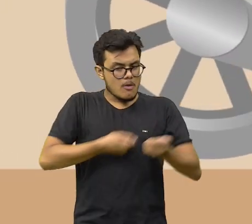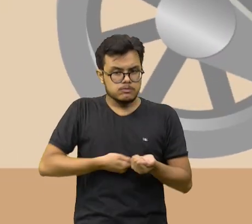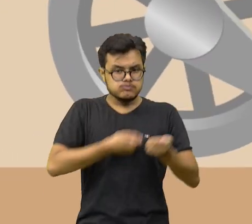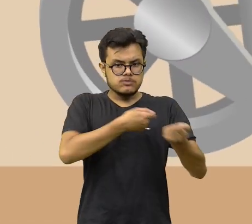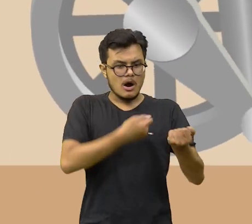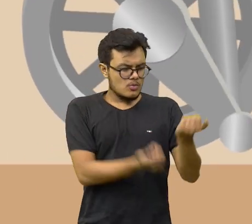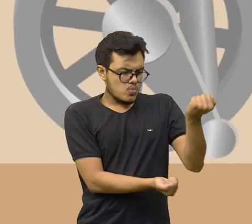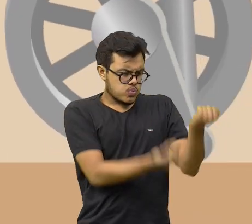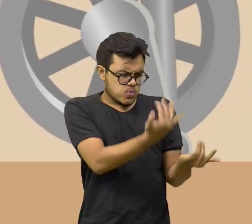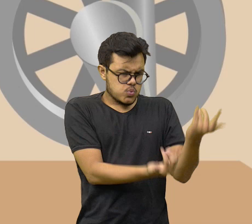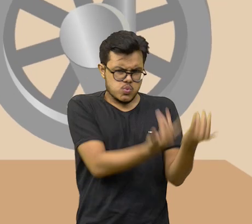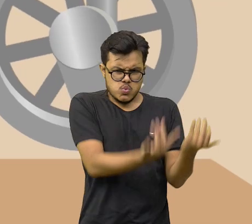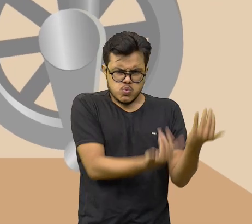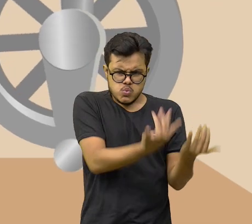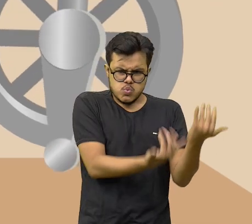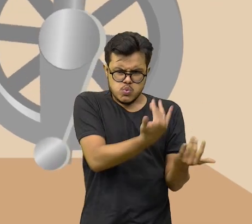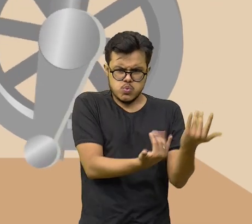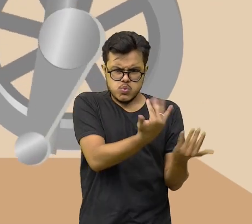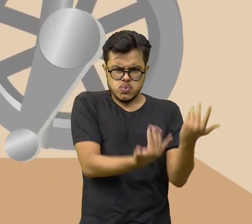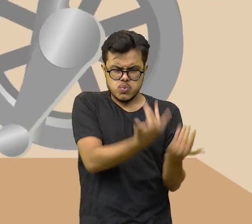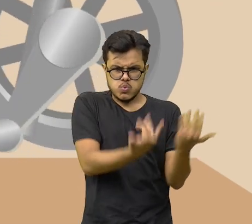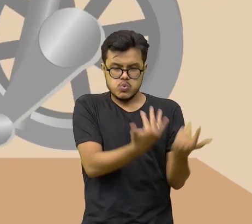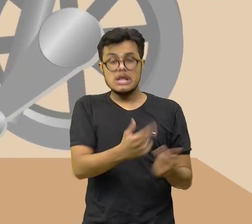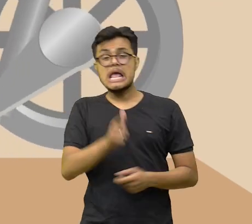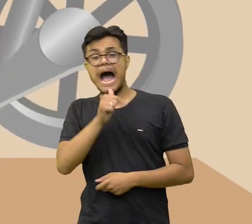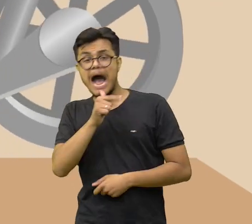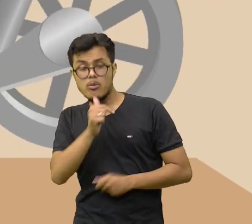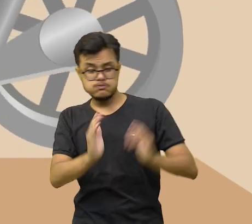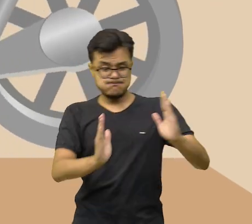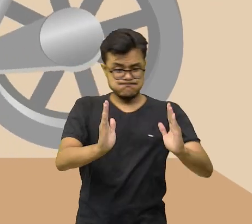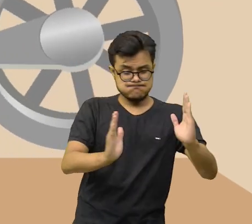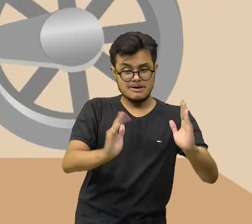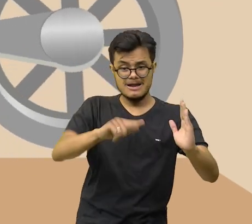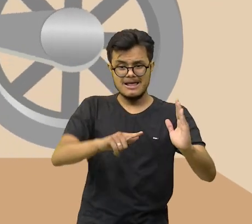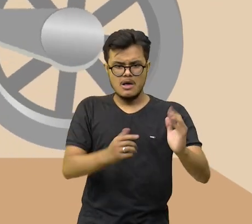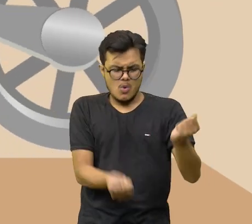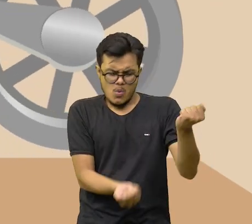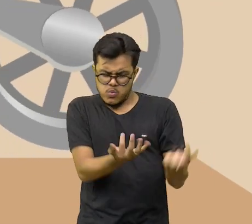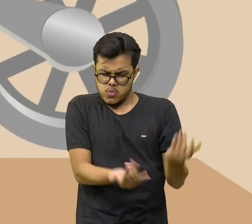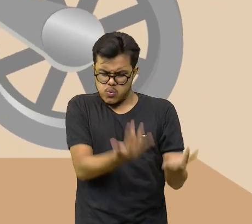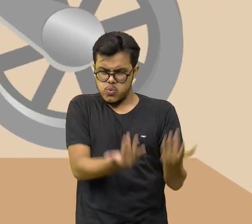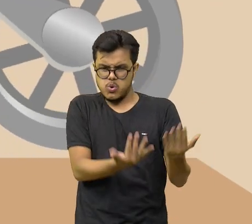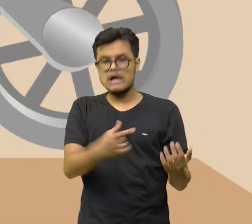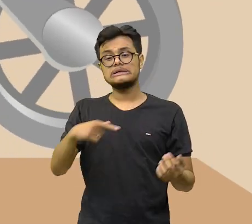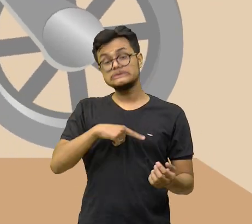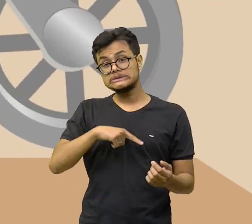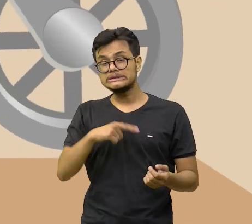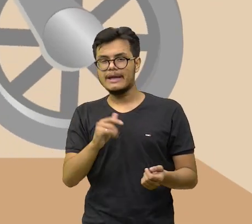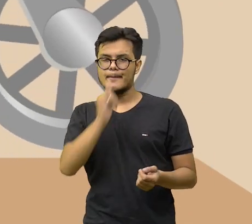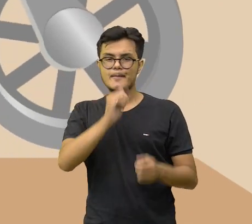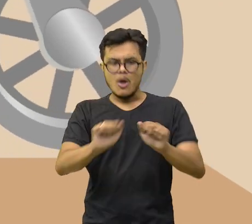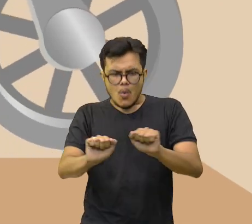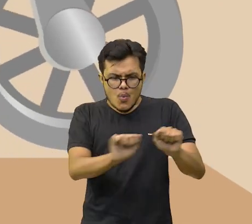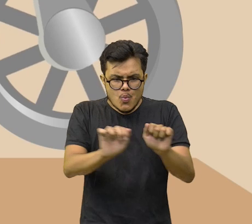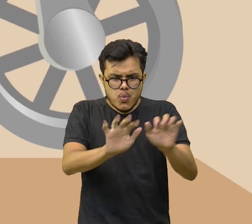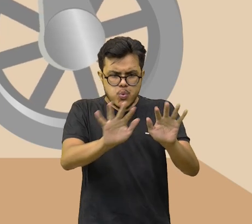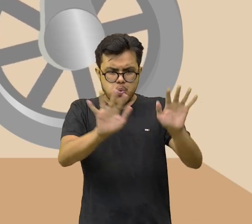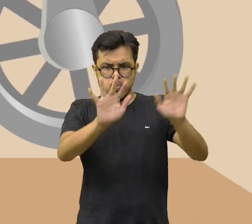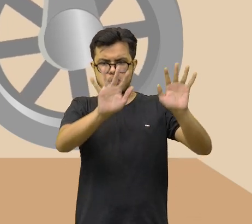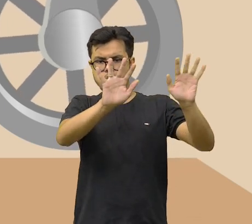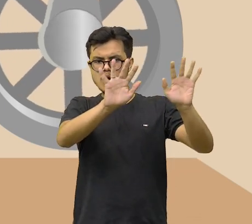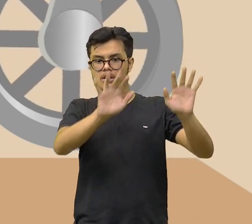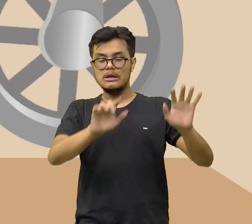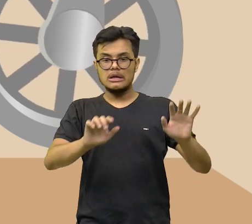vai aquecer uma caldeira e essa caldeira vai gerar um vapor e esse vapor